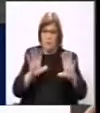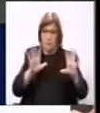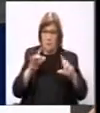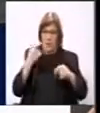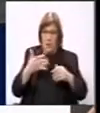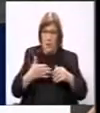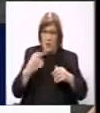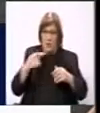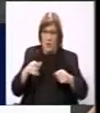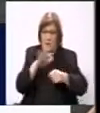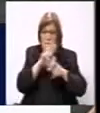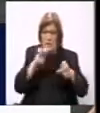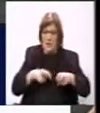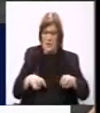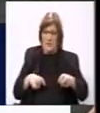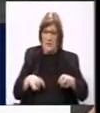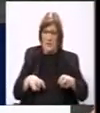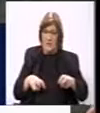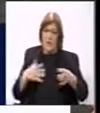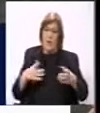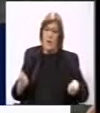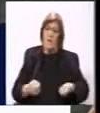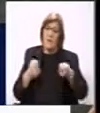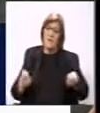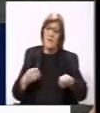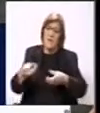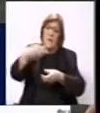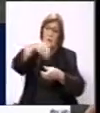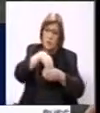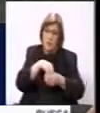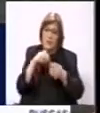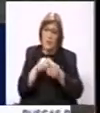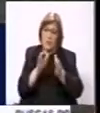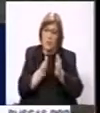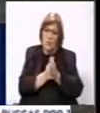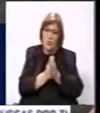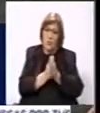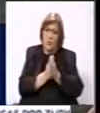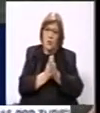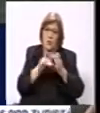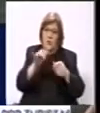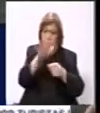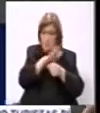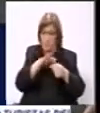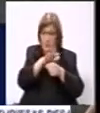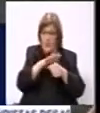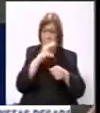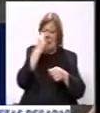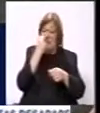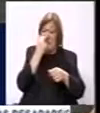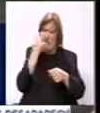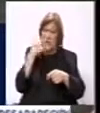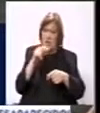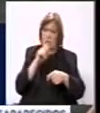a nível internacional e que o festival no fundo agrega que todas as vertentes é desse universo e em guimarães